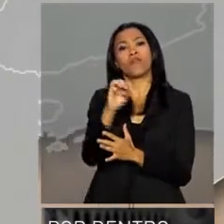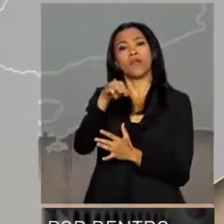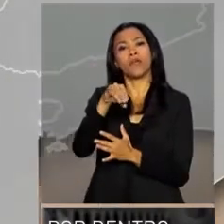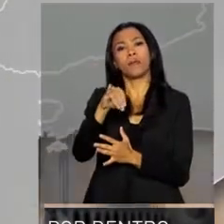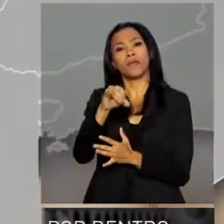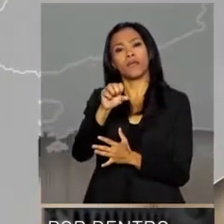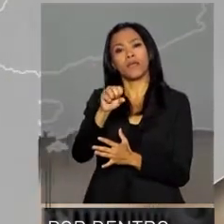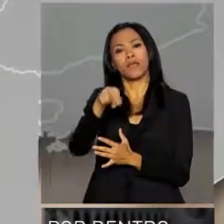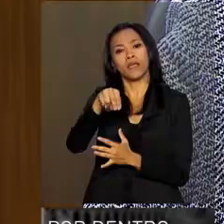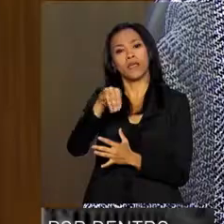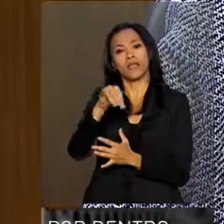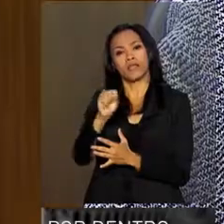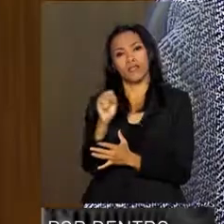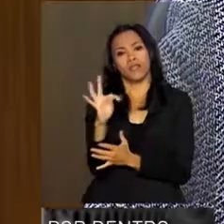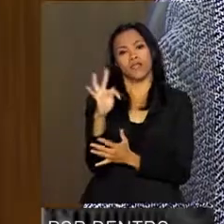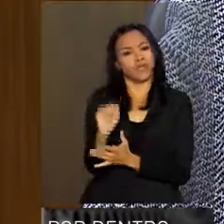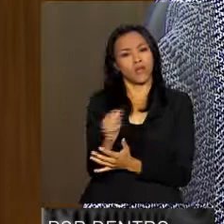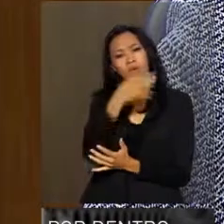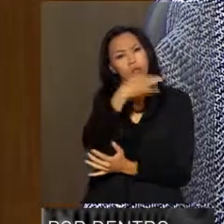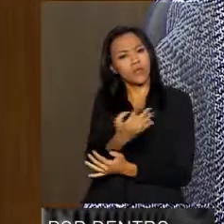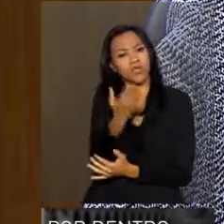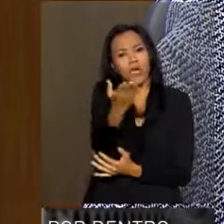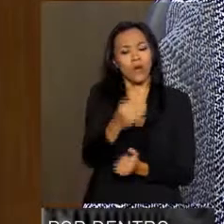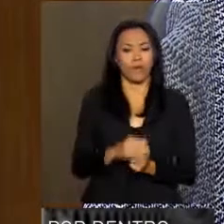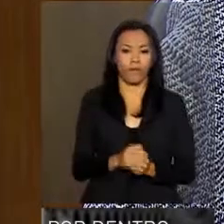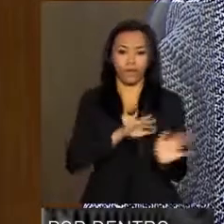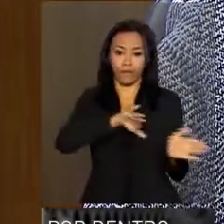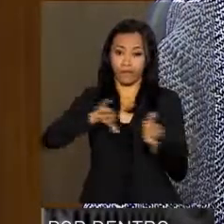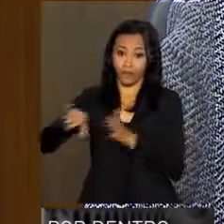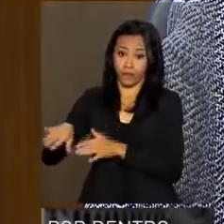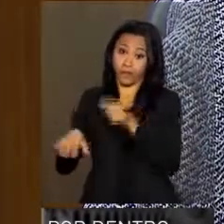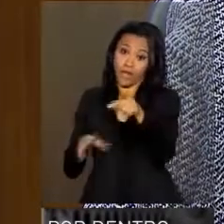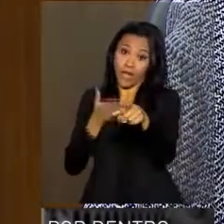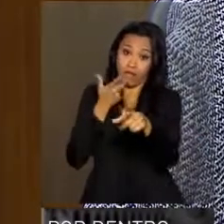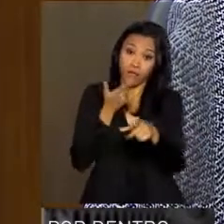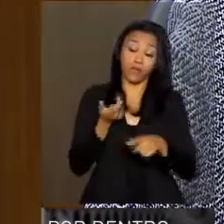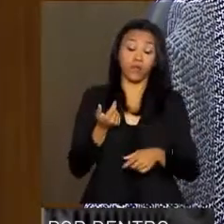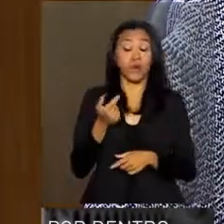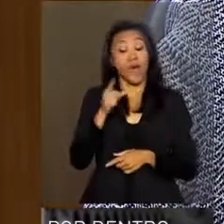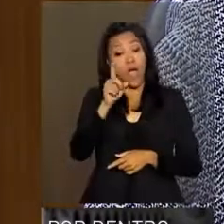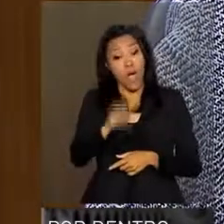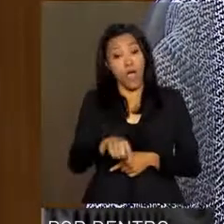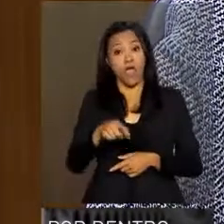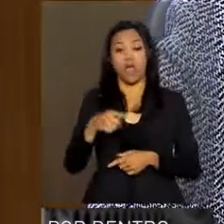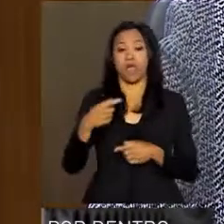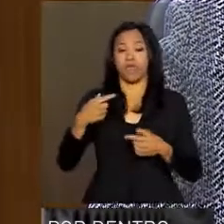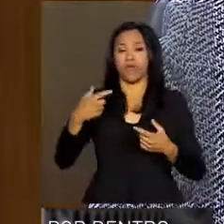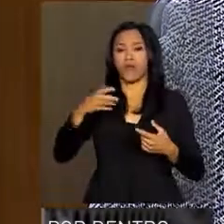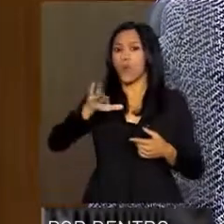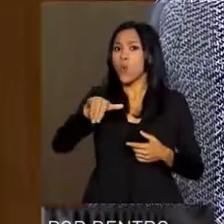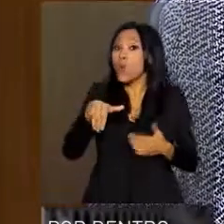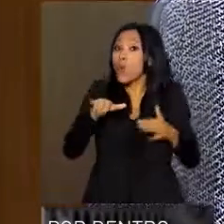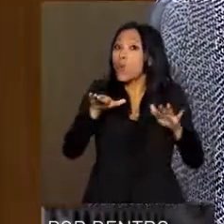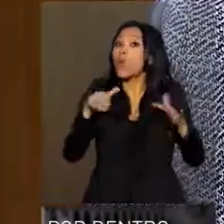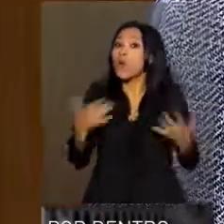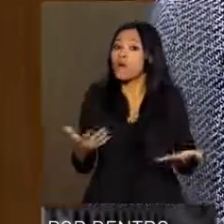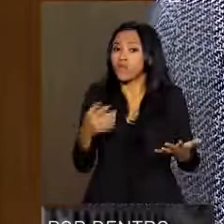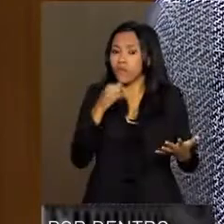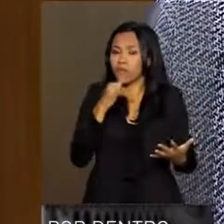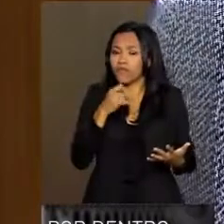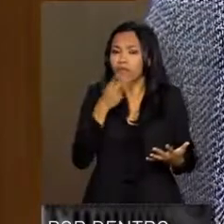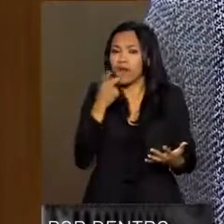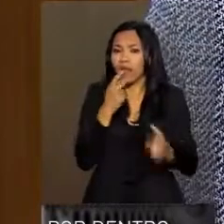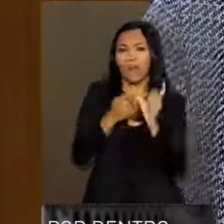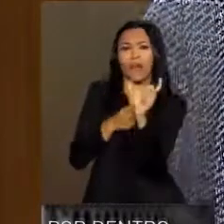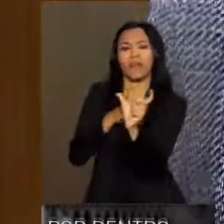nós precisamos estar atentos não é não essa é a campanha que nós trabalhamos essa o que nós temos que ver quando você fala importuna já está